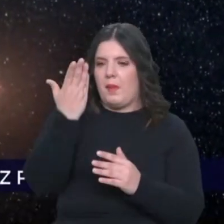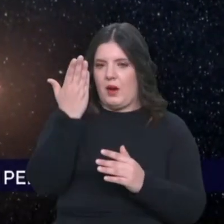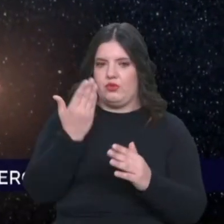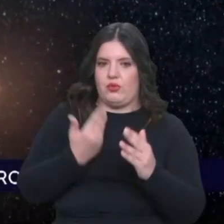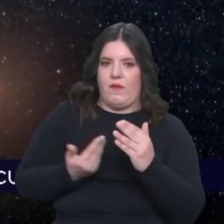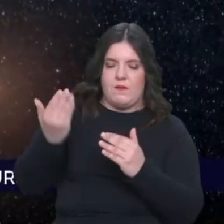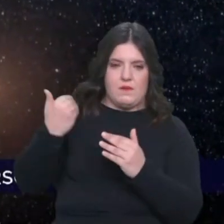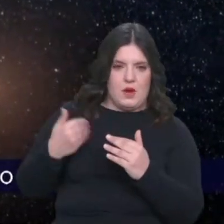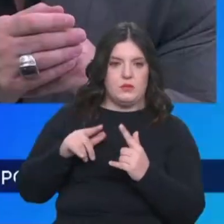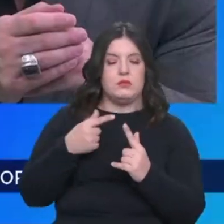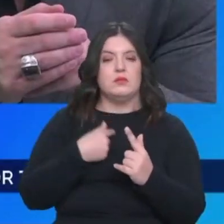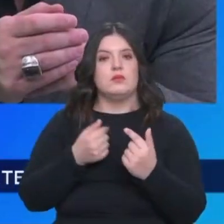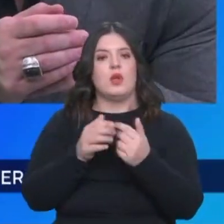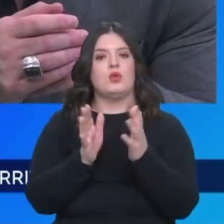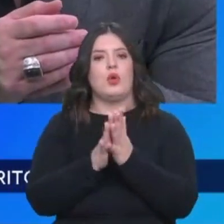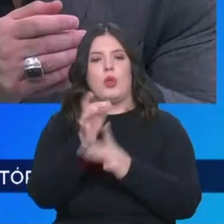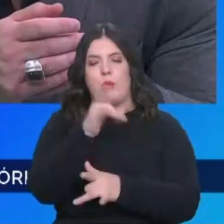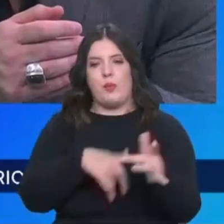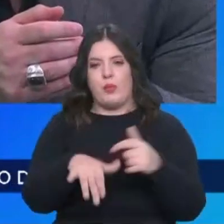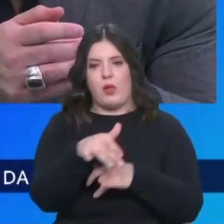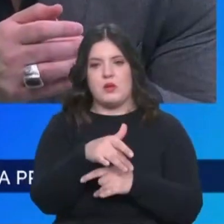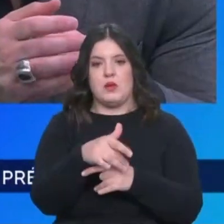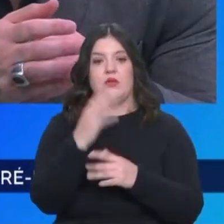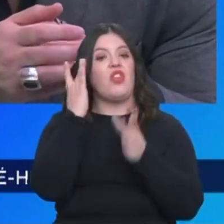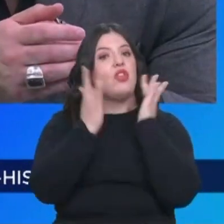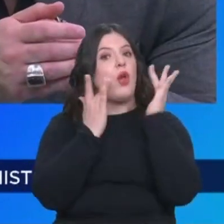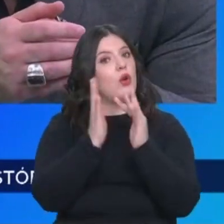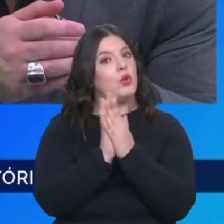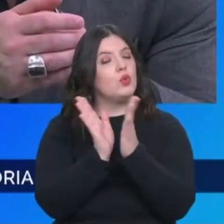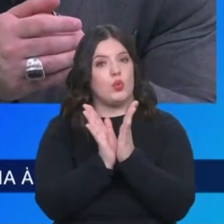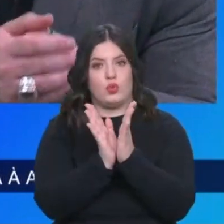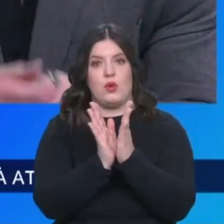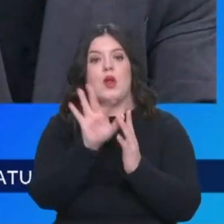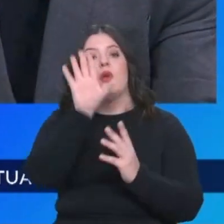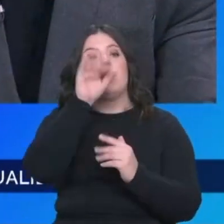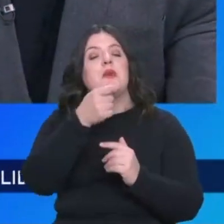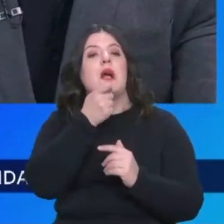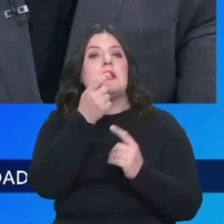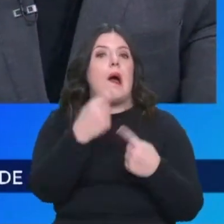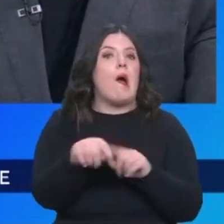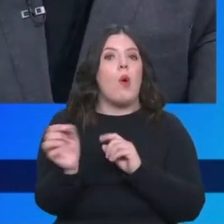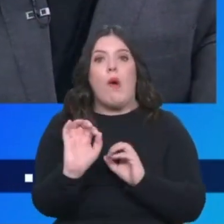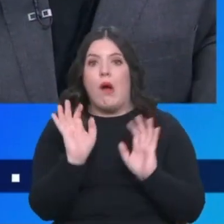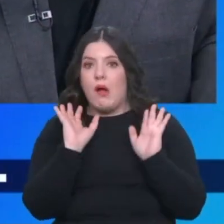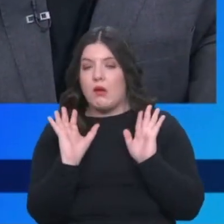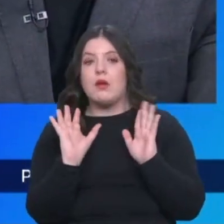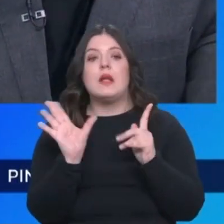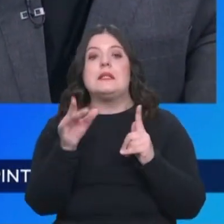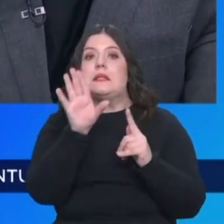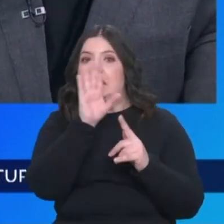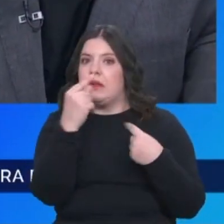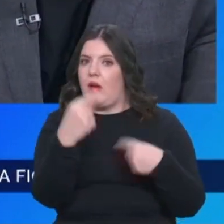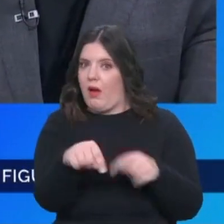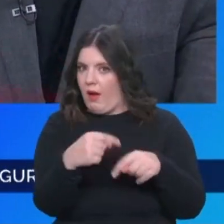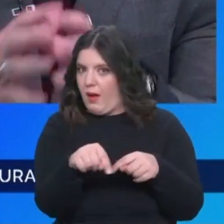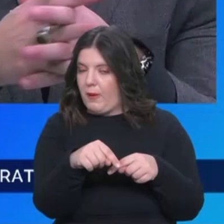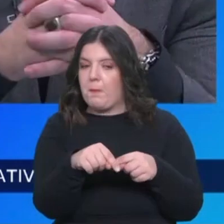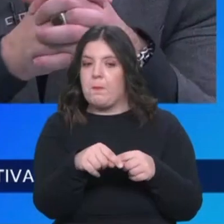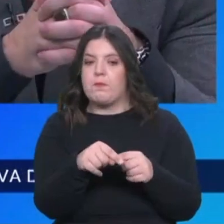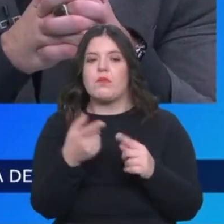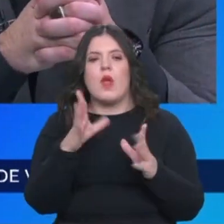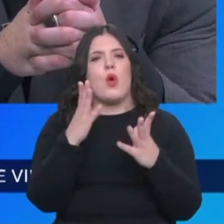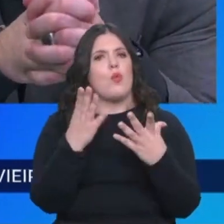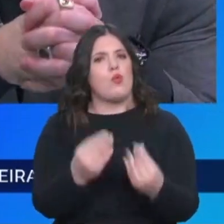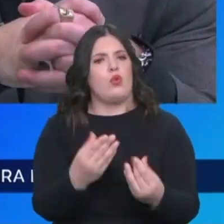É todo um conjunto de população, para já teórica, nós não sabemos sequer se existem, mas se existirem, nós sabemos que têm que ser muito,